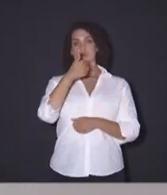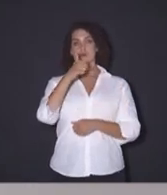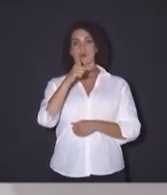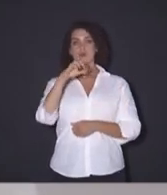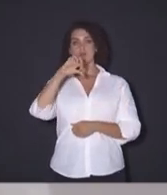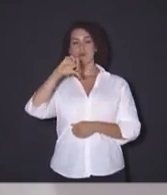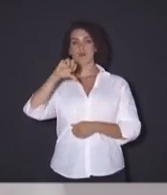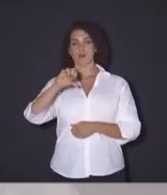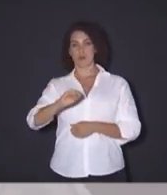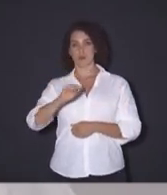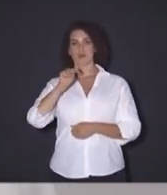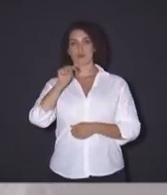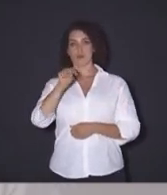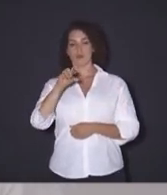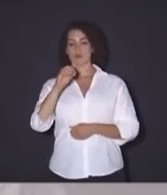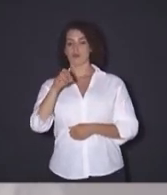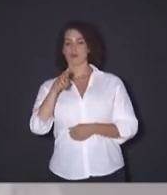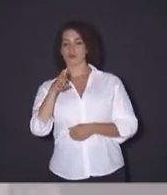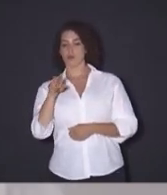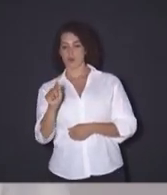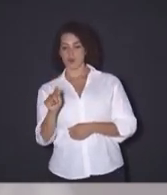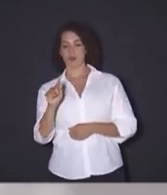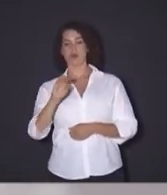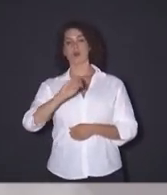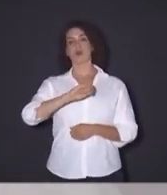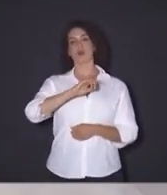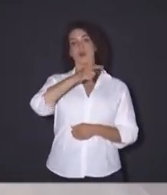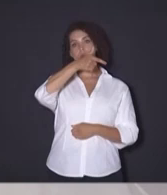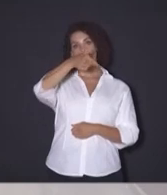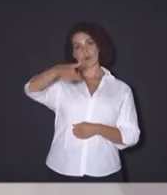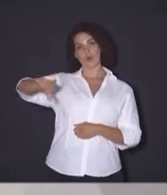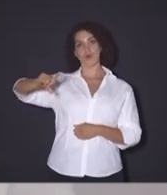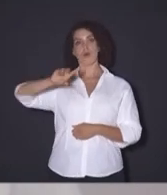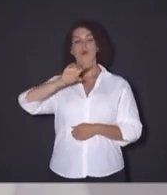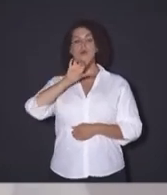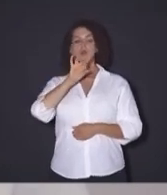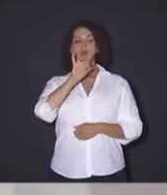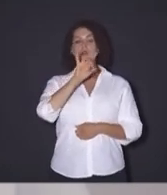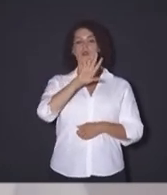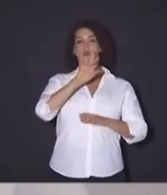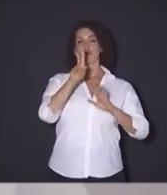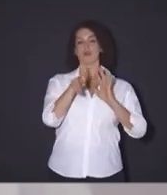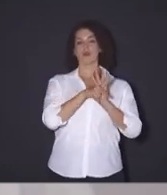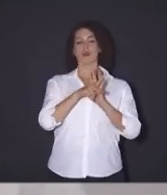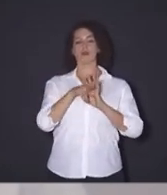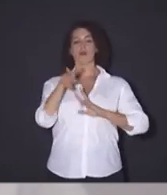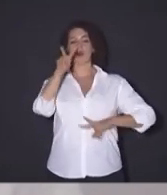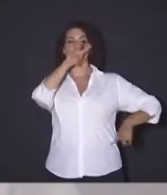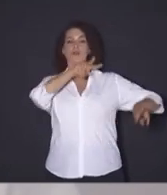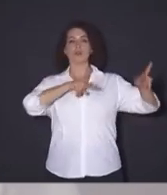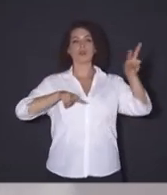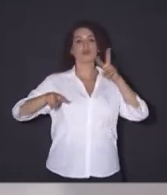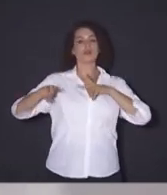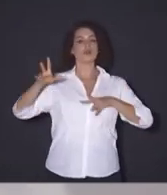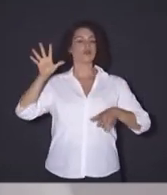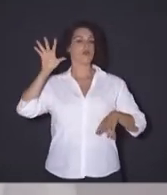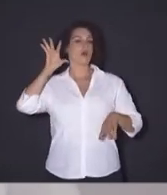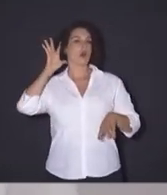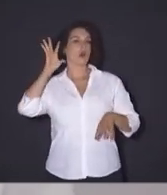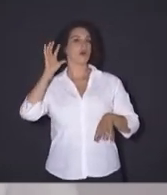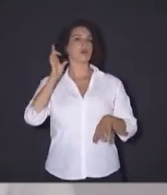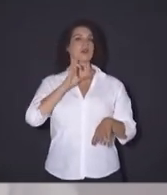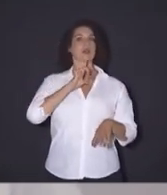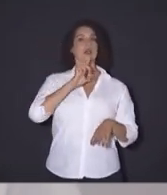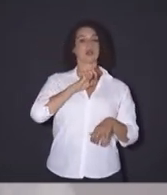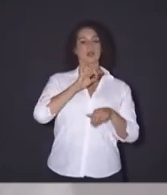também uma plataforma voltado só para o audiovisual que existem muita produção audiovisual baiano vingou